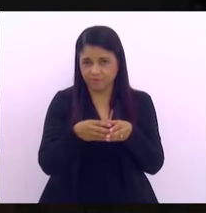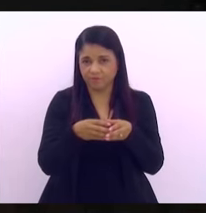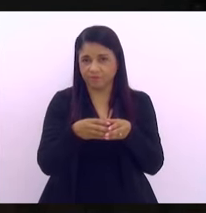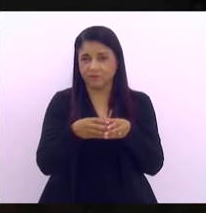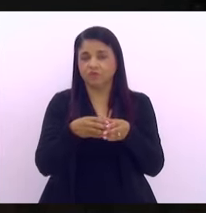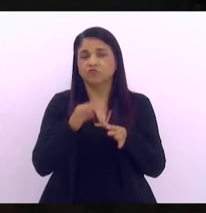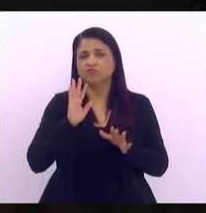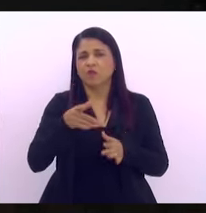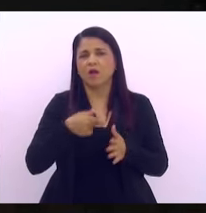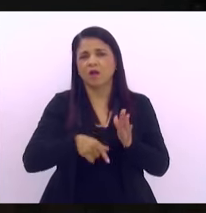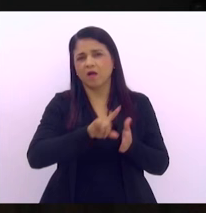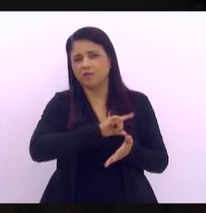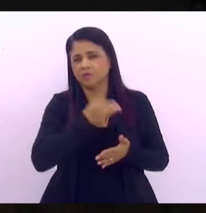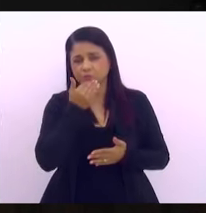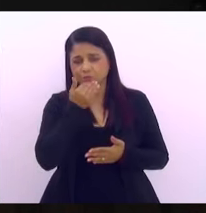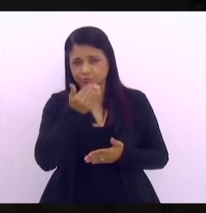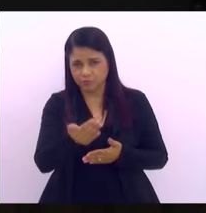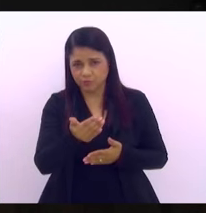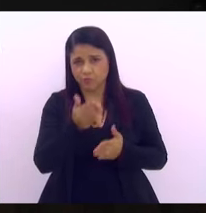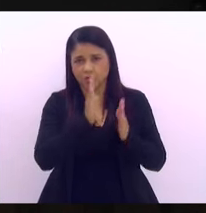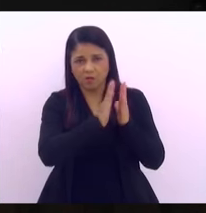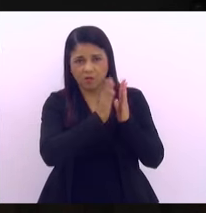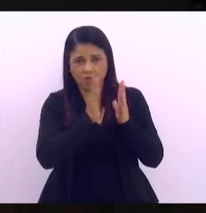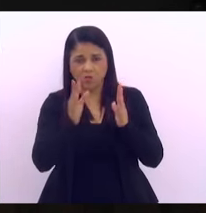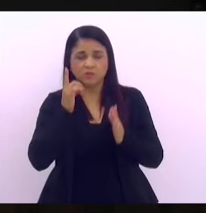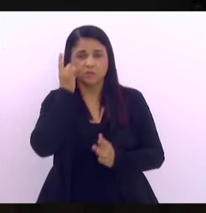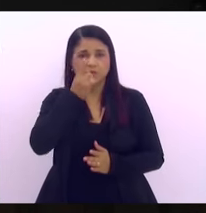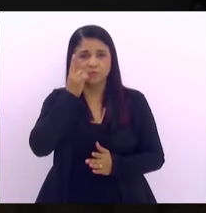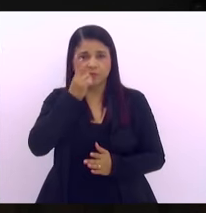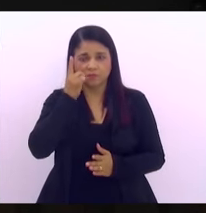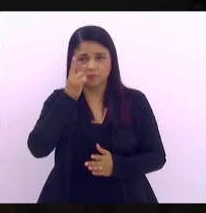havia pedido, pela ordem, o deputado